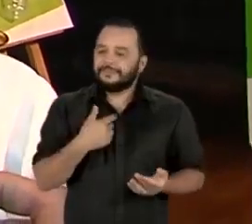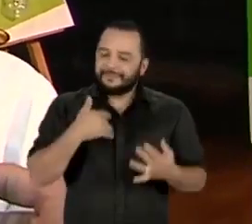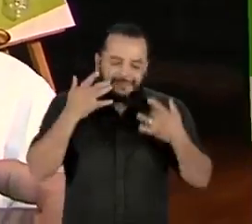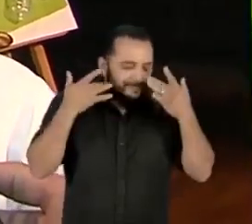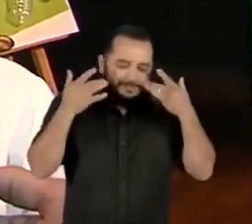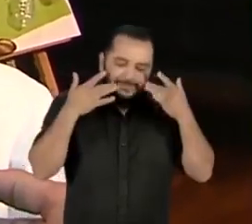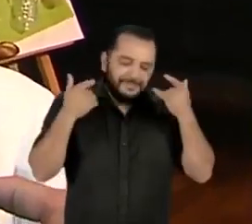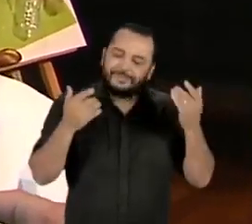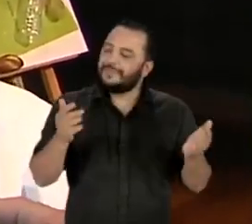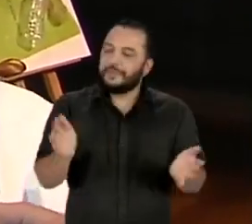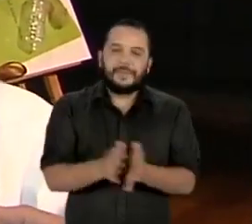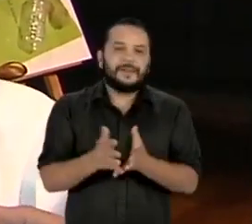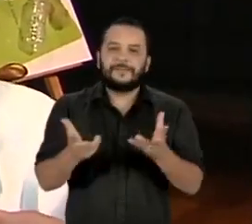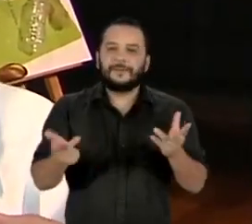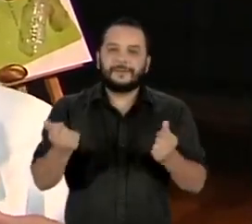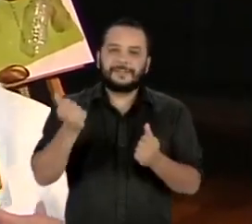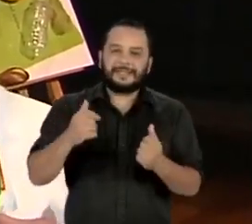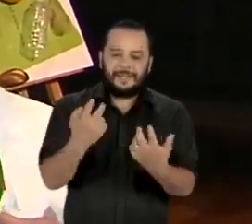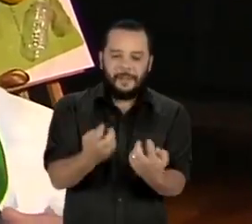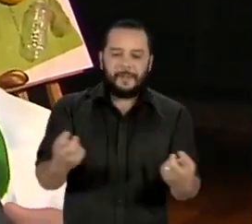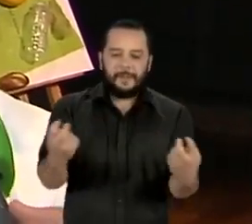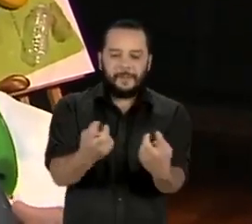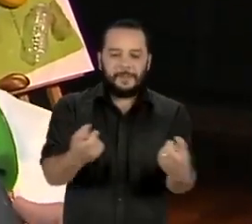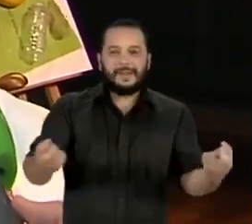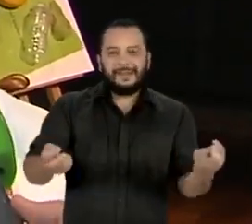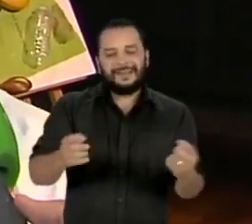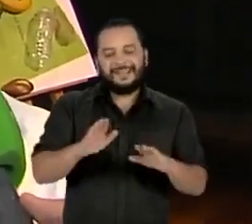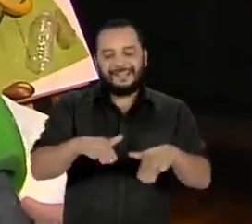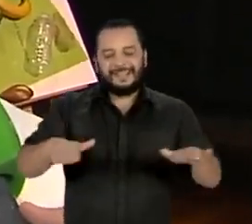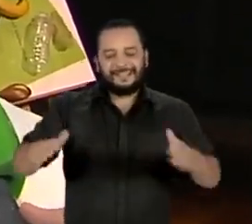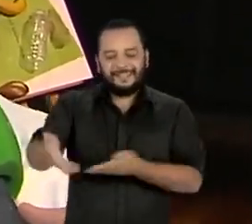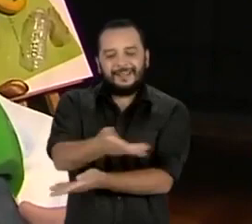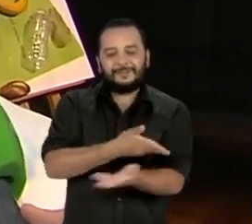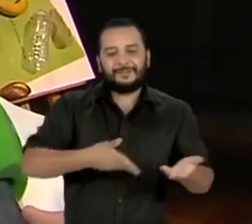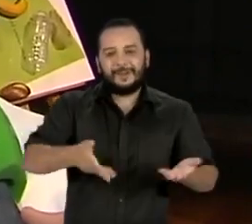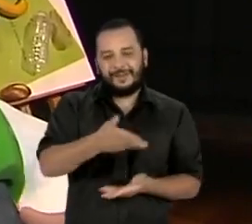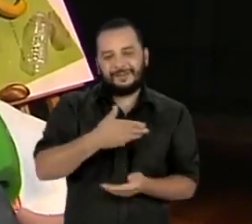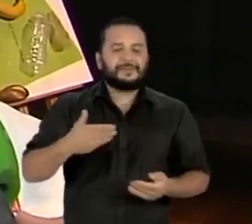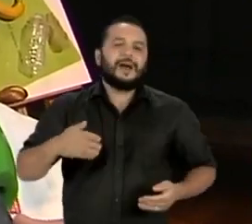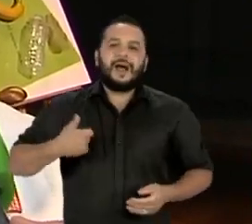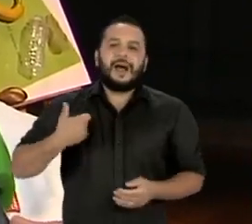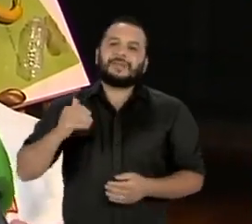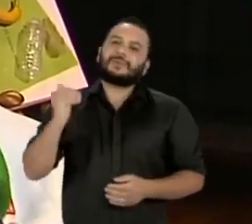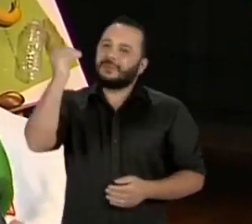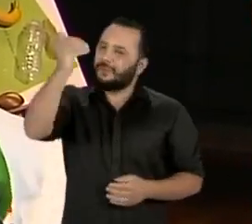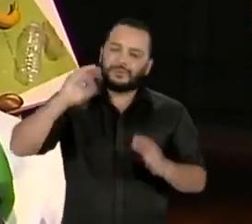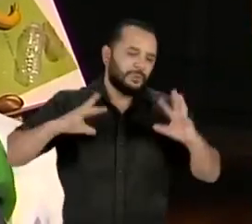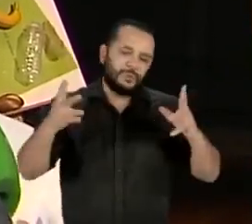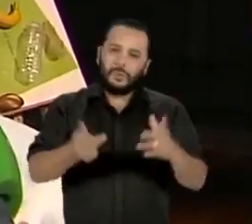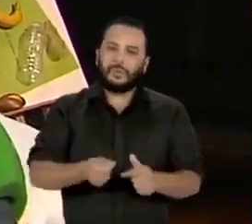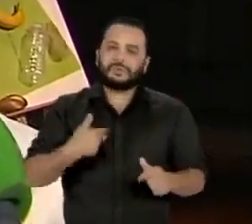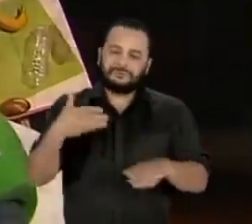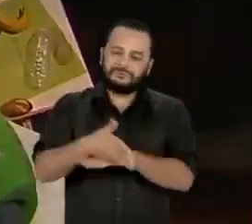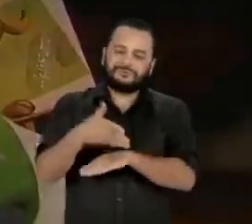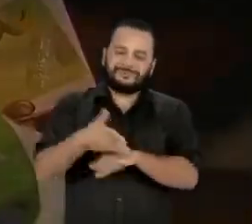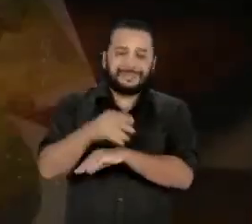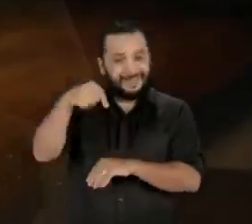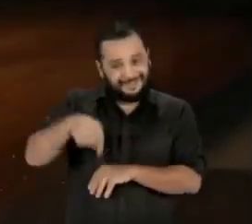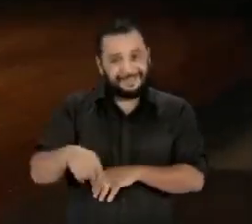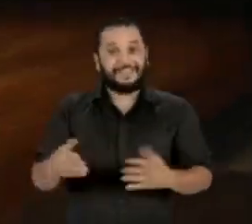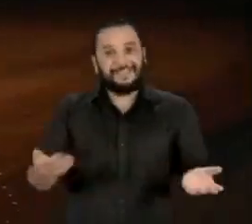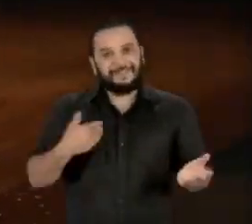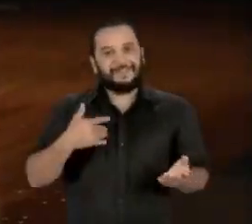né? Aqui um público que já está acostumado a vir no Catavento, né? Adultos, crianças, todos participaram. E foi muito